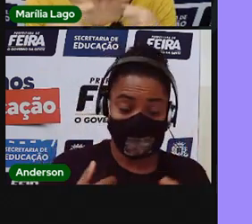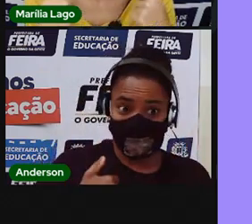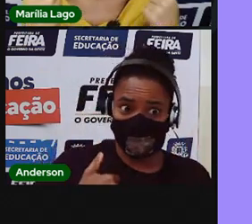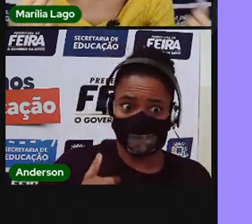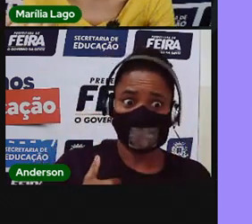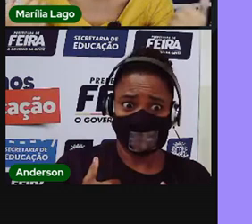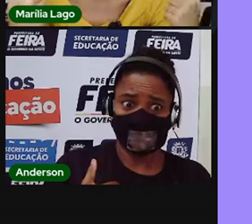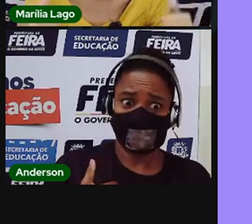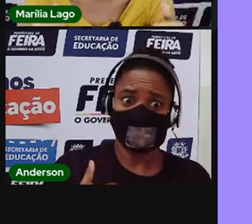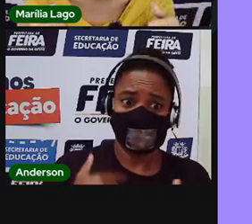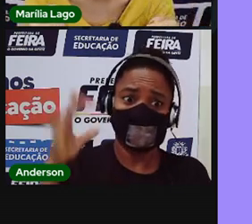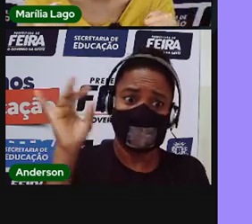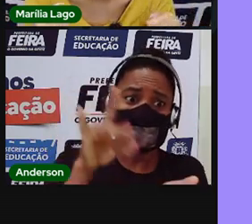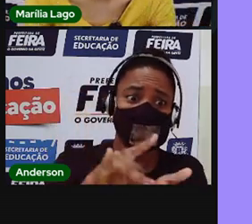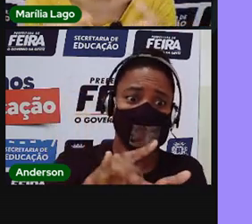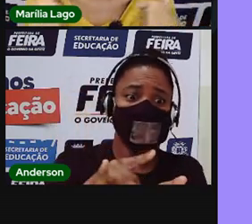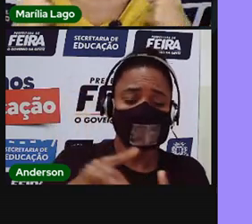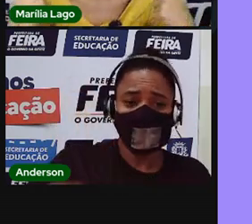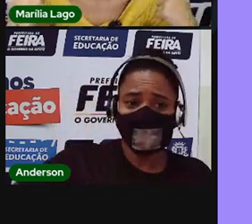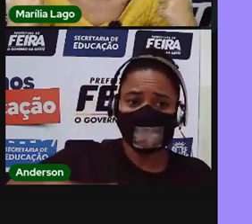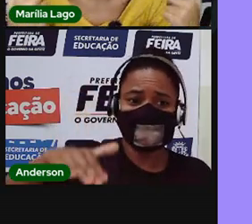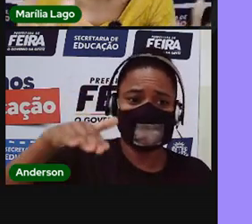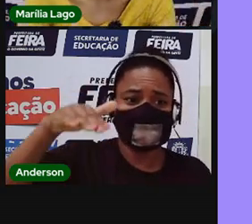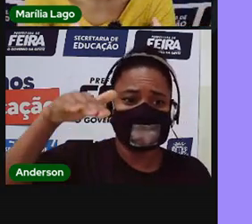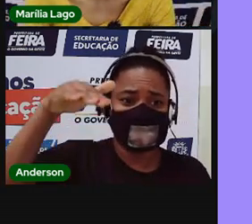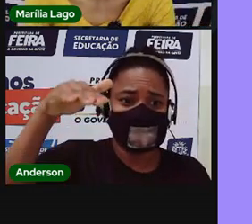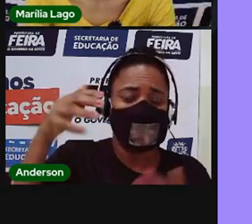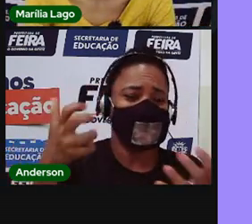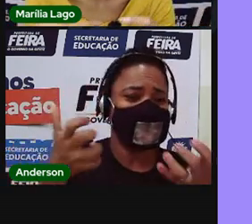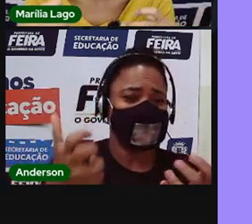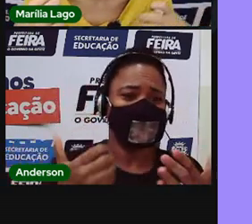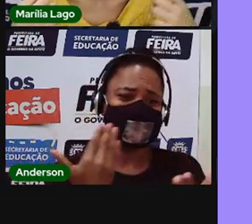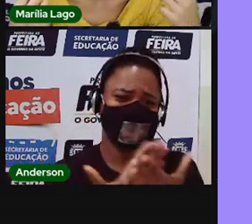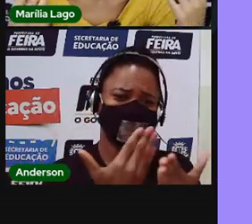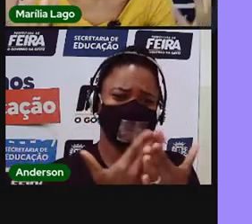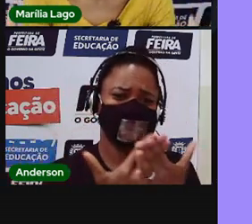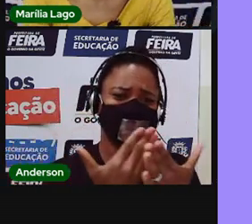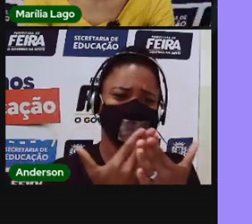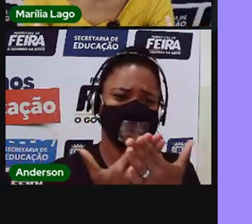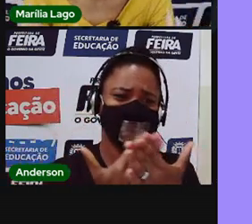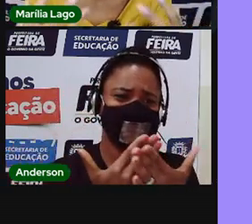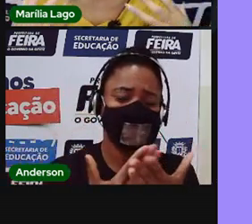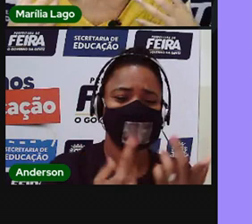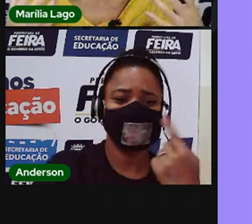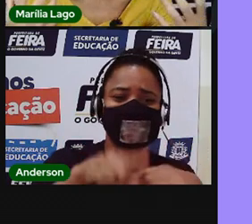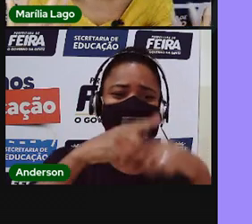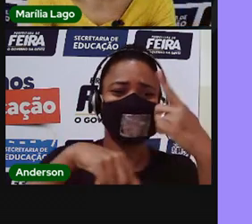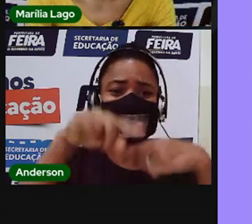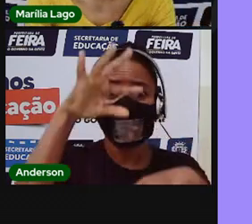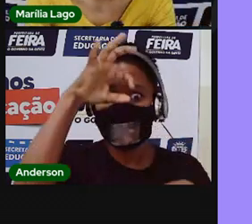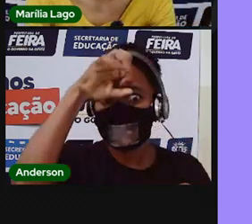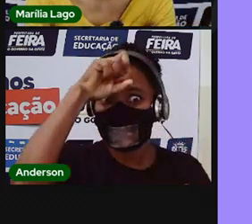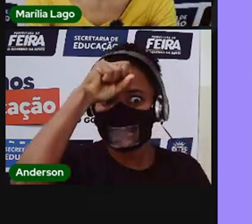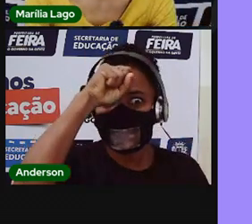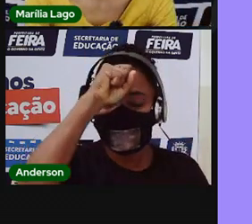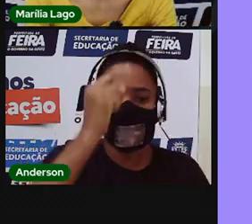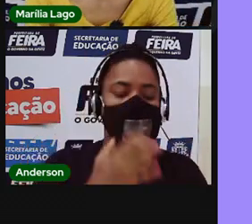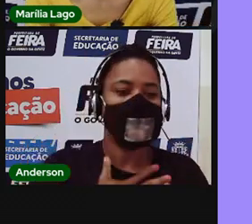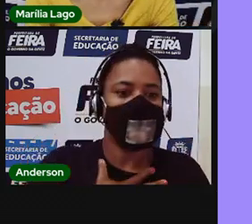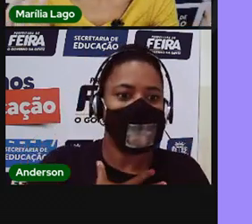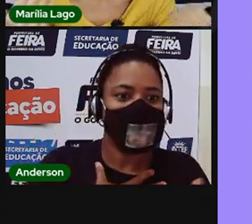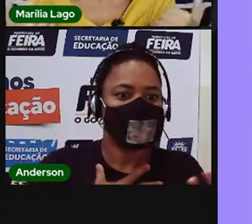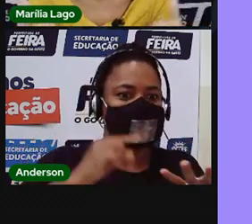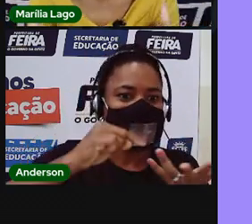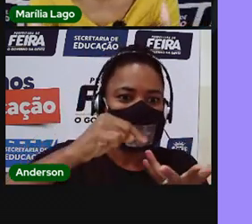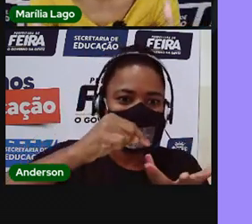estudante, sempre tive isso, de querer estudar mais, no sentido de aprender as coisas que eu gostava, né?